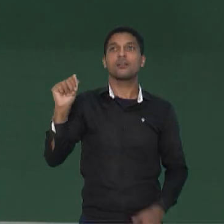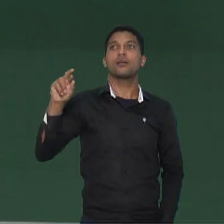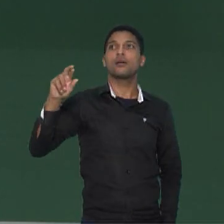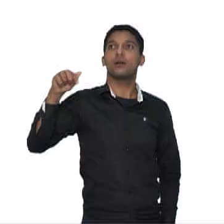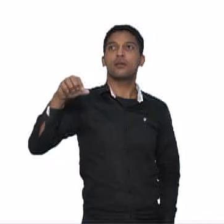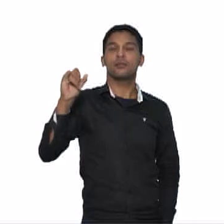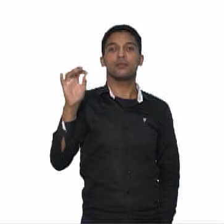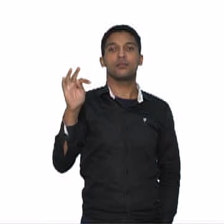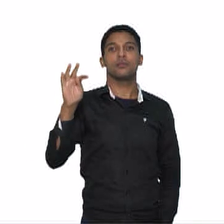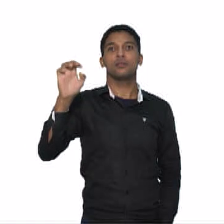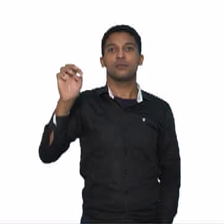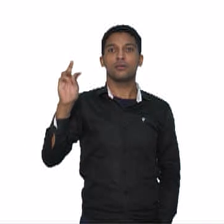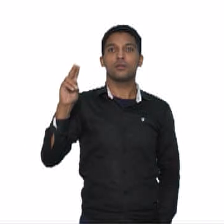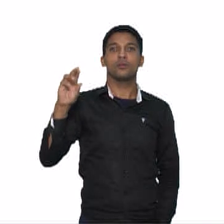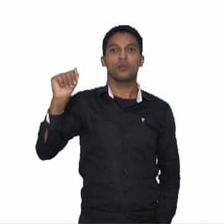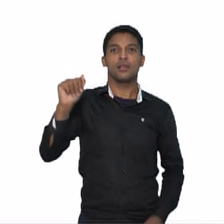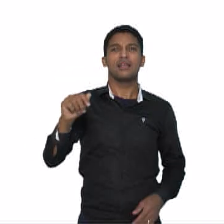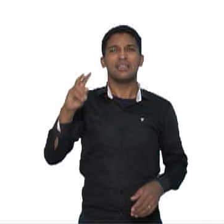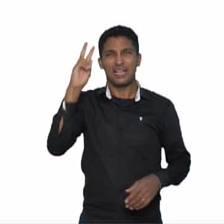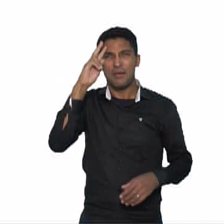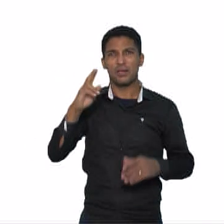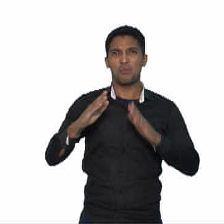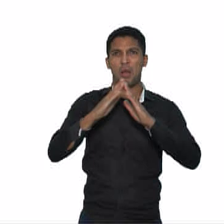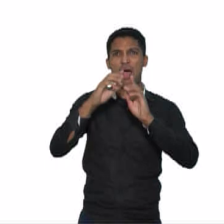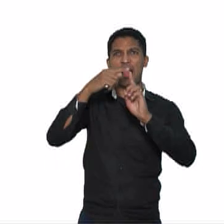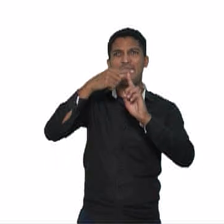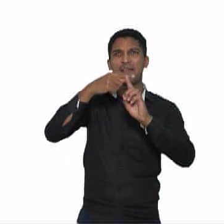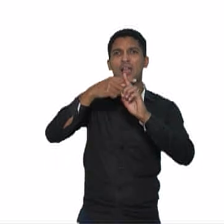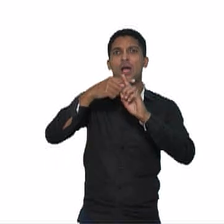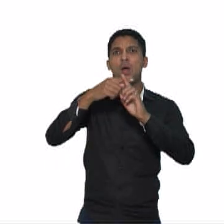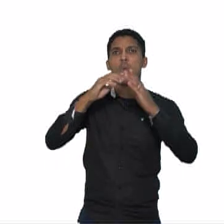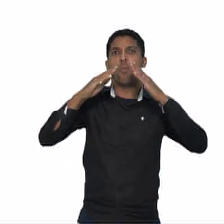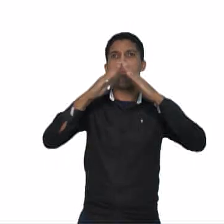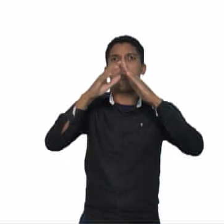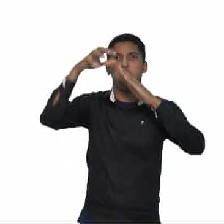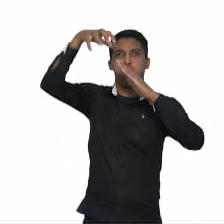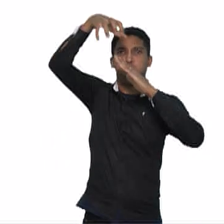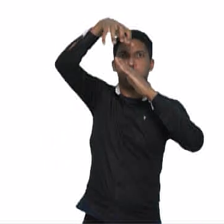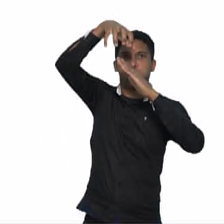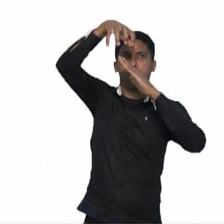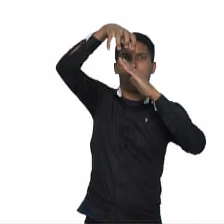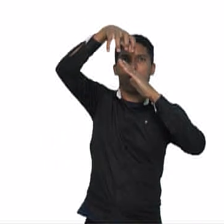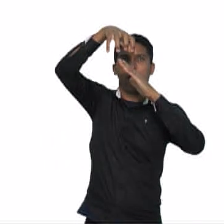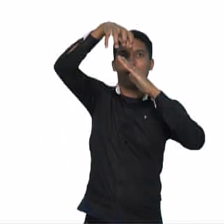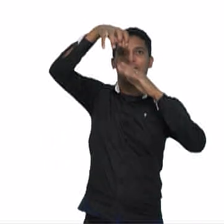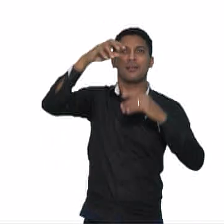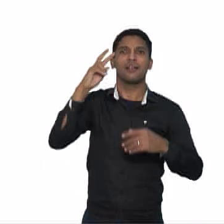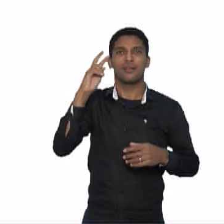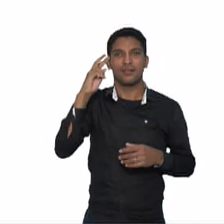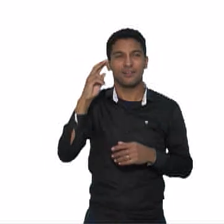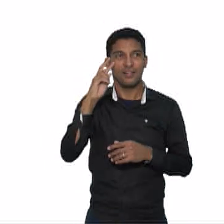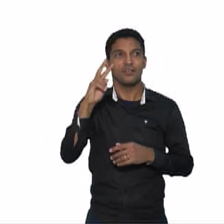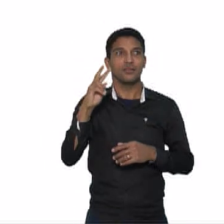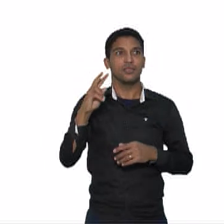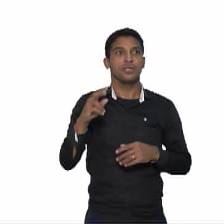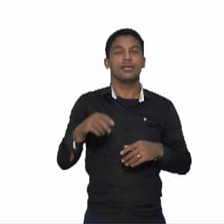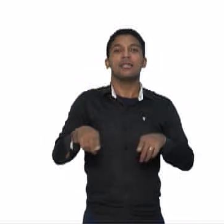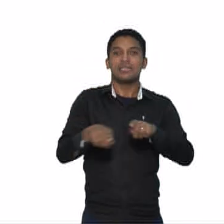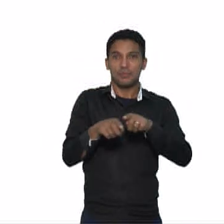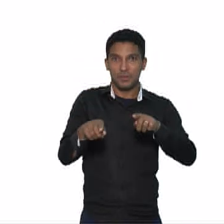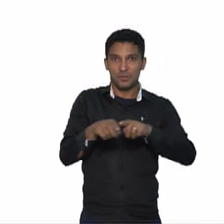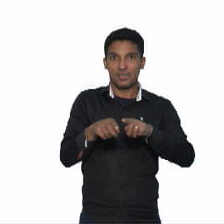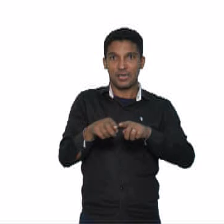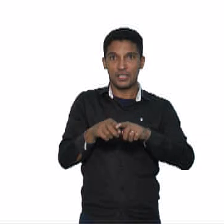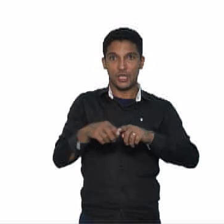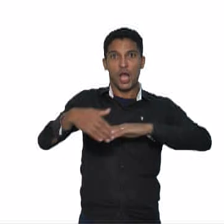e cúpulas nas zonas centrais das construções. Construções gigantescas. Largas avenidas para